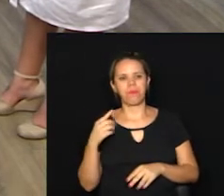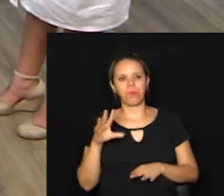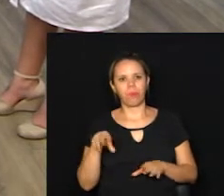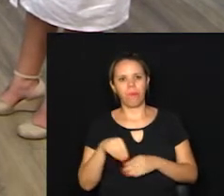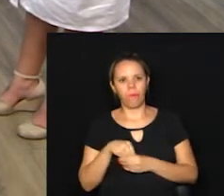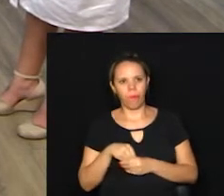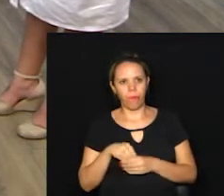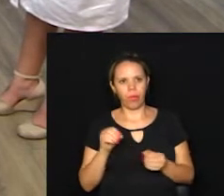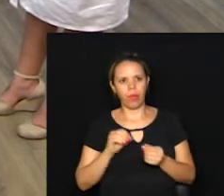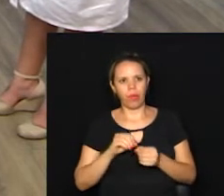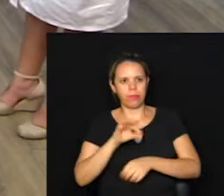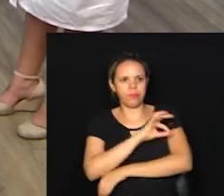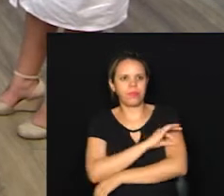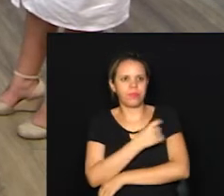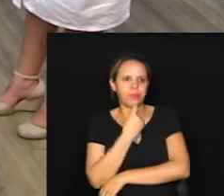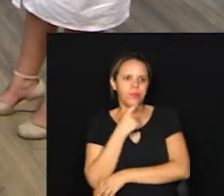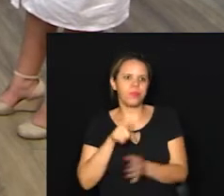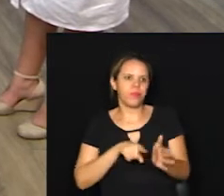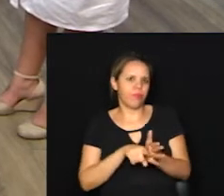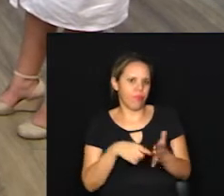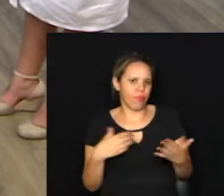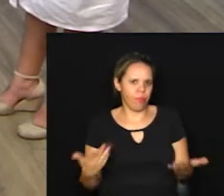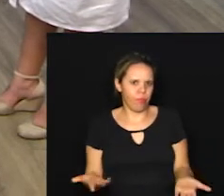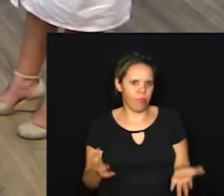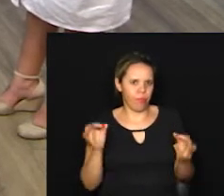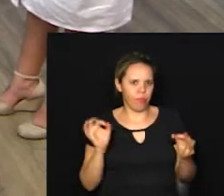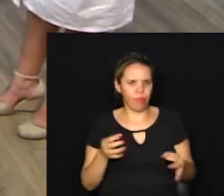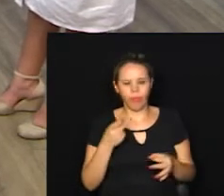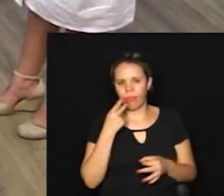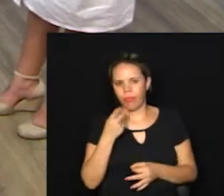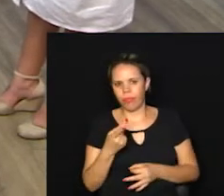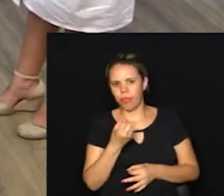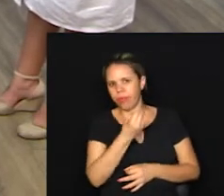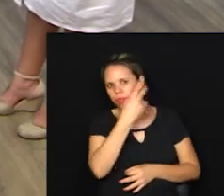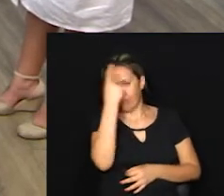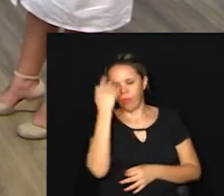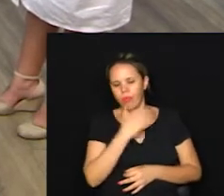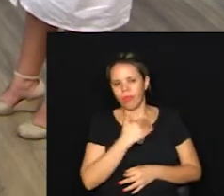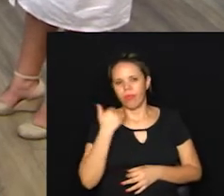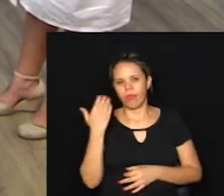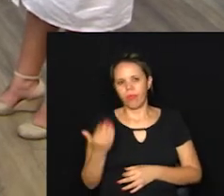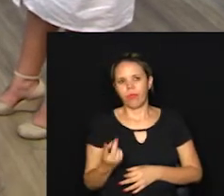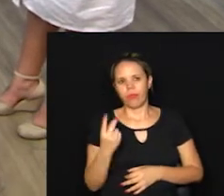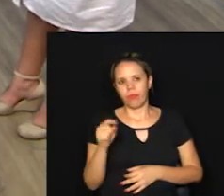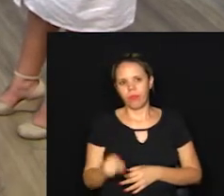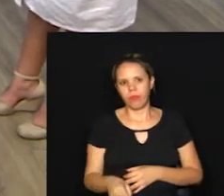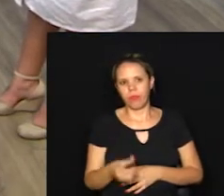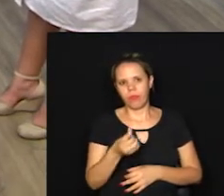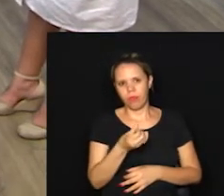atualização feita pela Prefeitura de Campinas. Correto. E quando a gente fala dos óbitos, olha só,